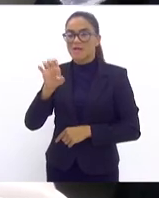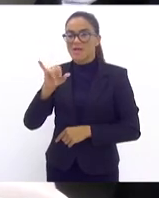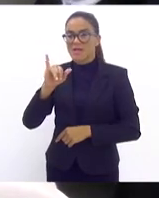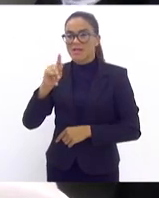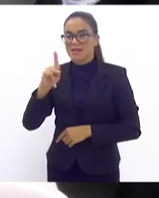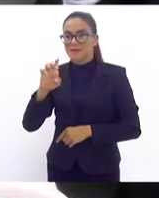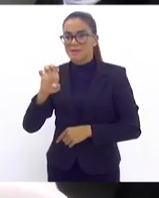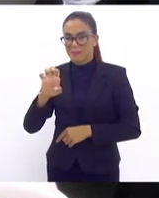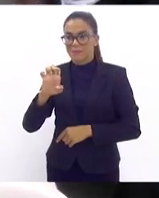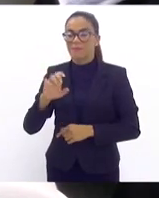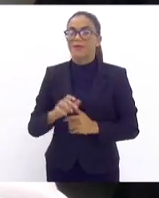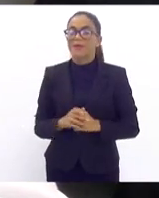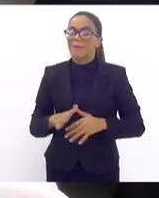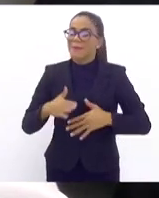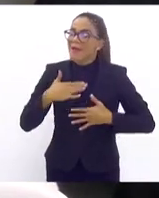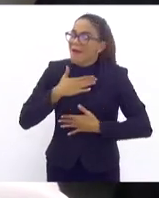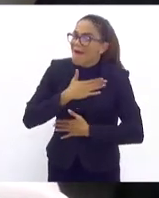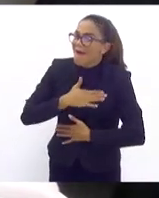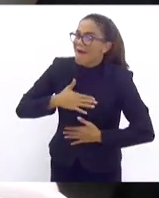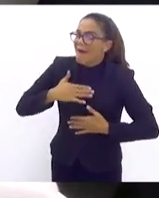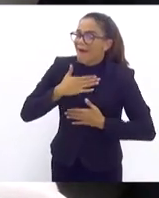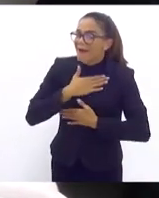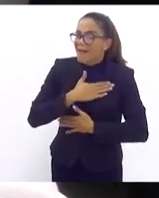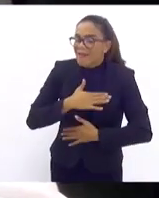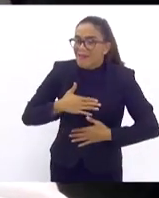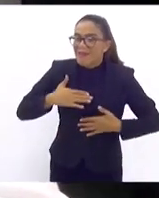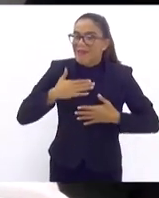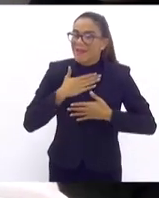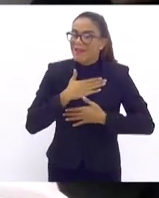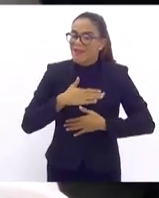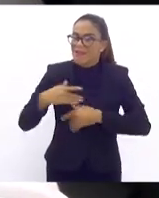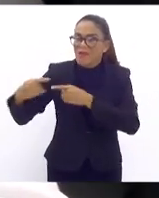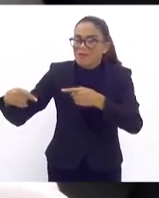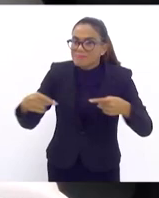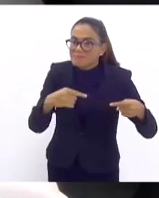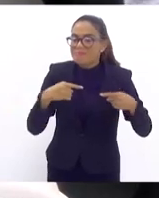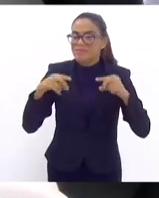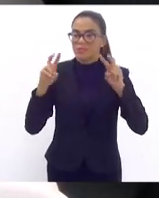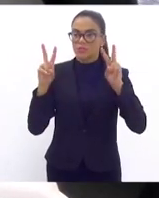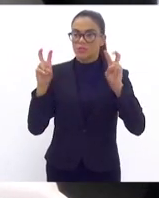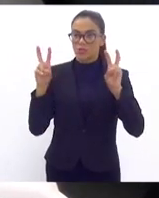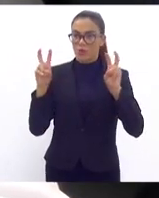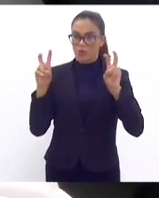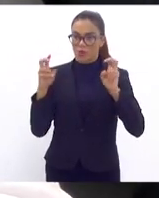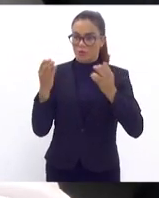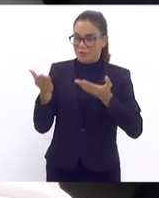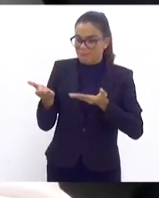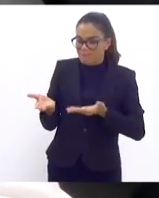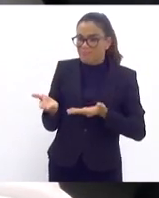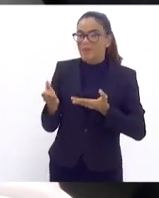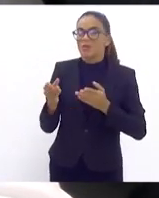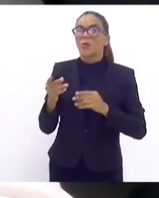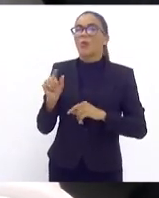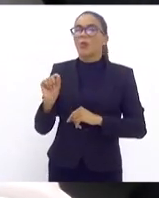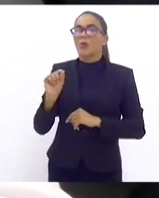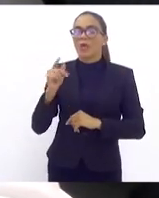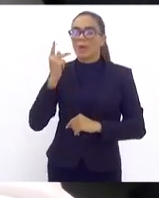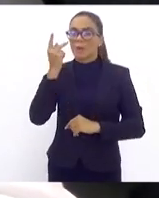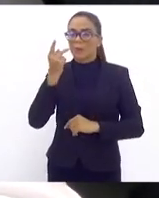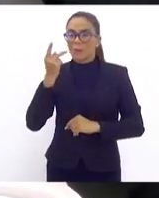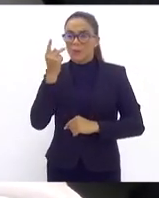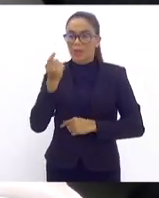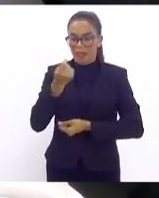alegria, não é, de ver essa pauta tão importante, cara, para o Estado do Rio de Janeiro, chamada Política da Economia do Mar,